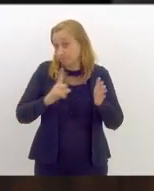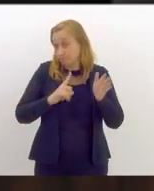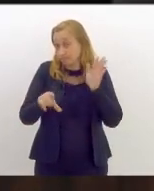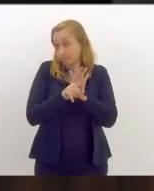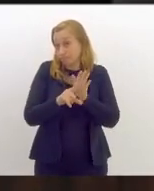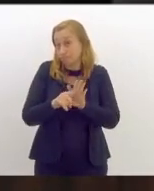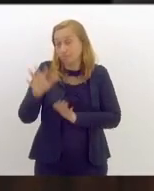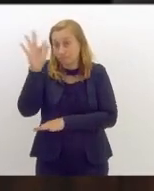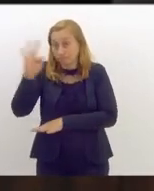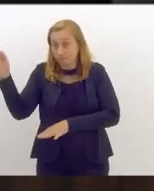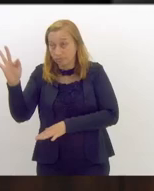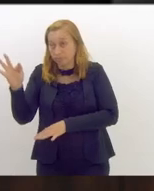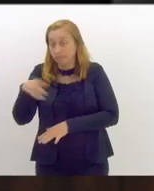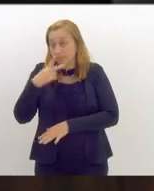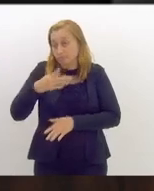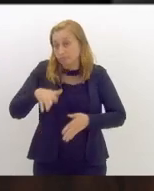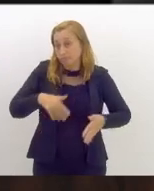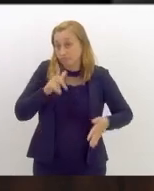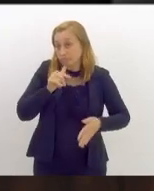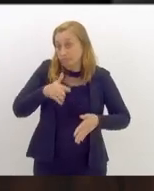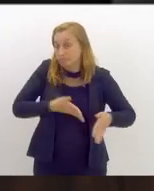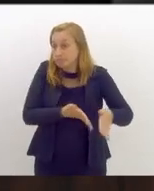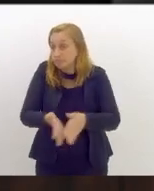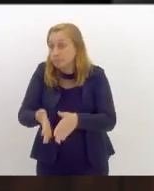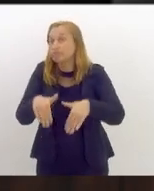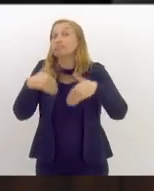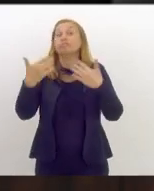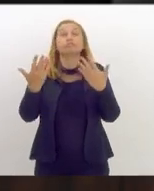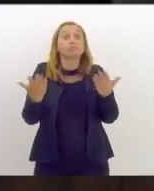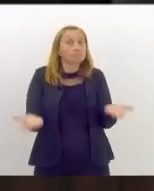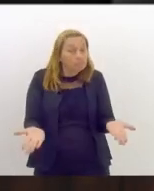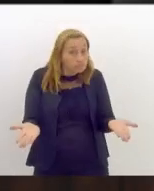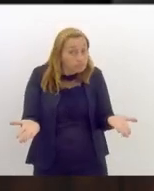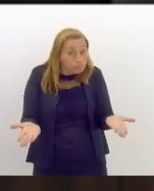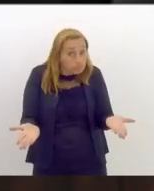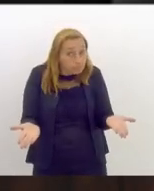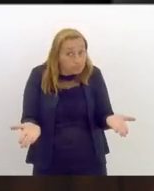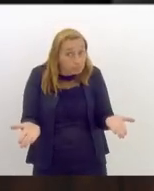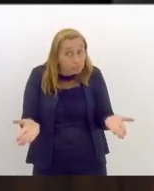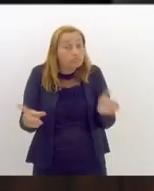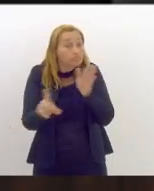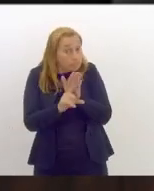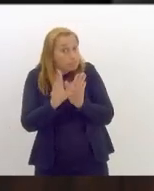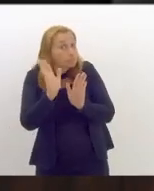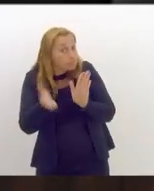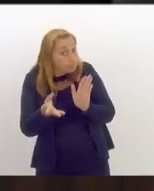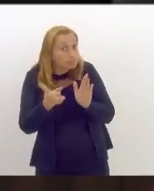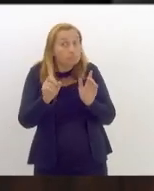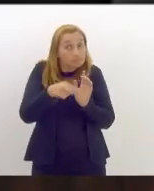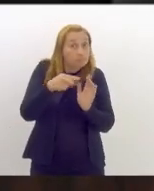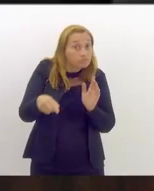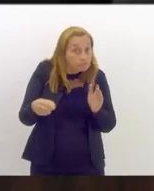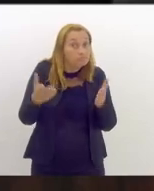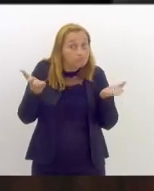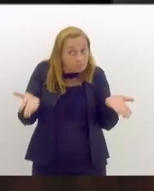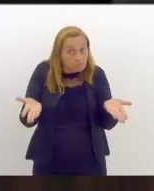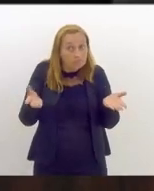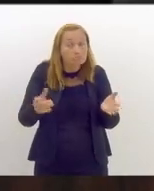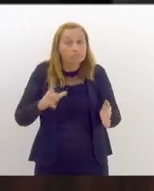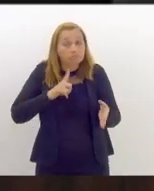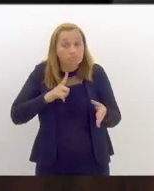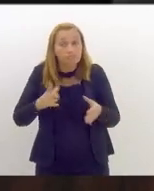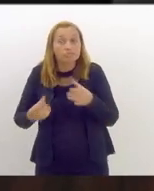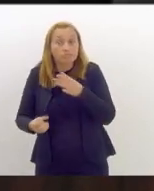estadual garantindo a margem do rio então então já proíbe construção se tem construção